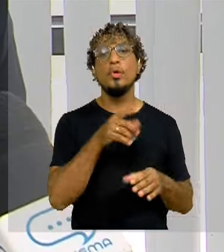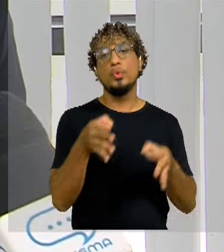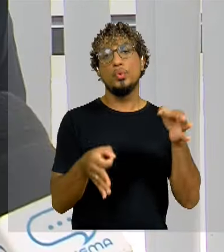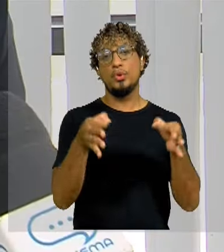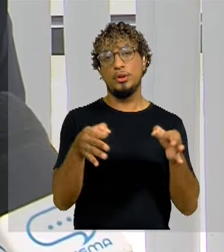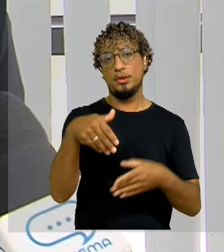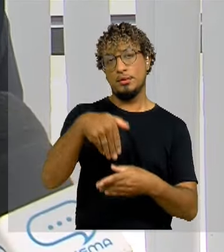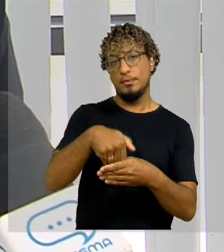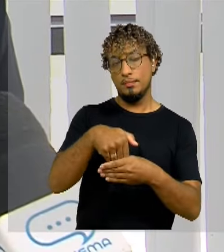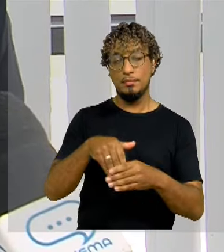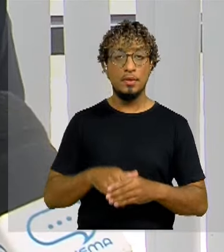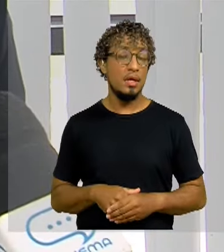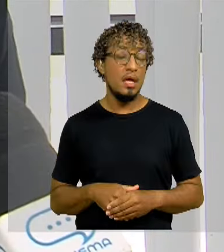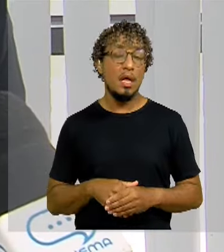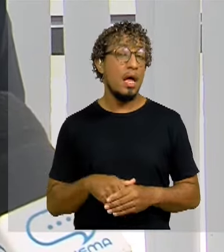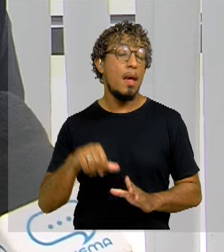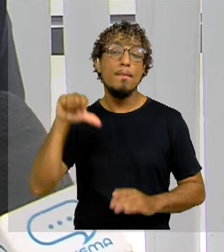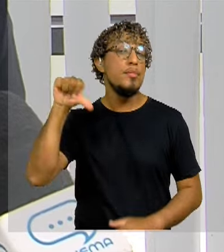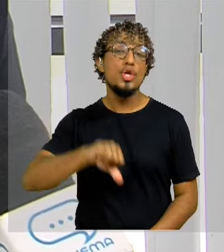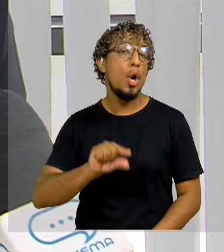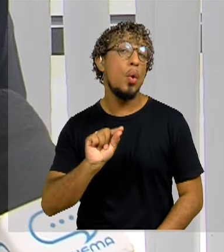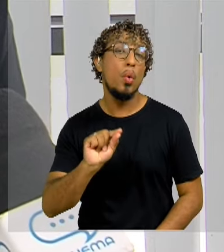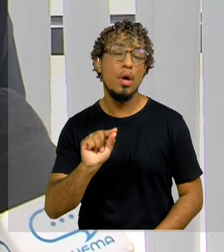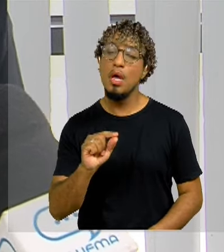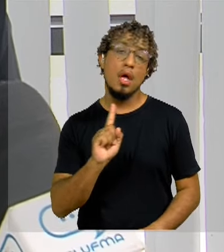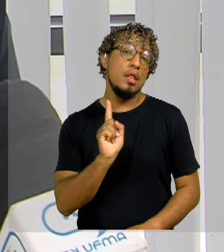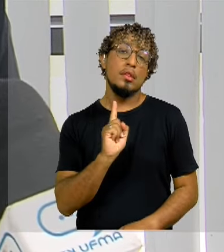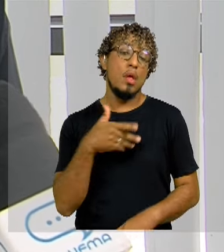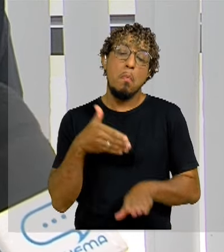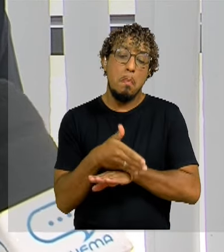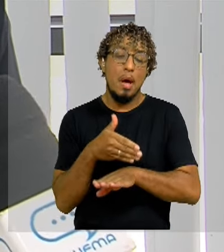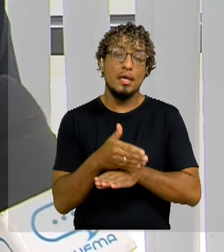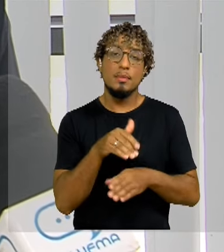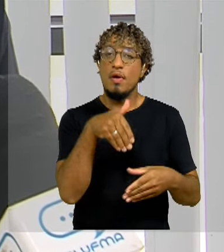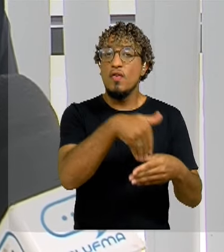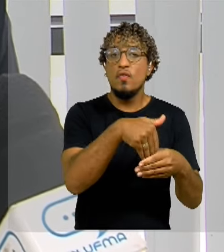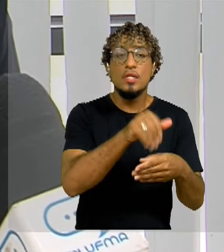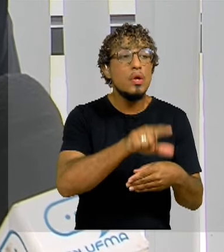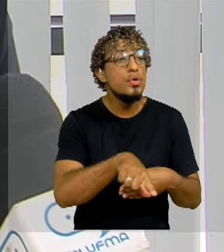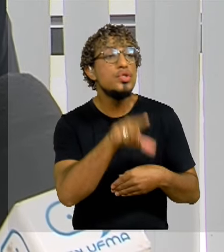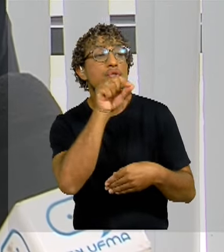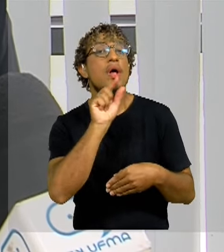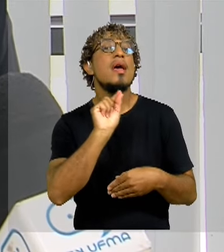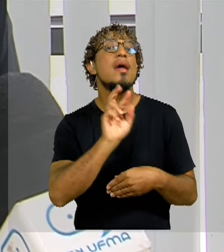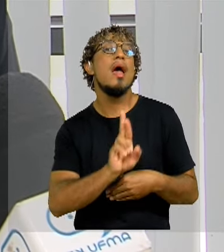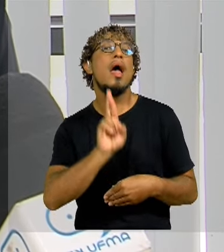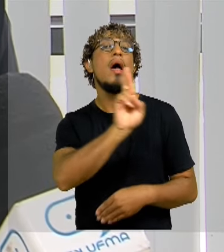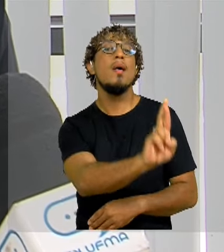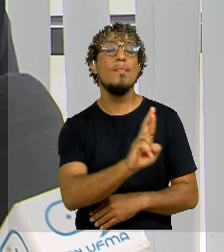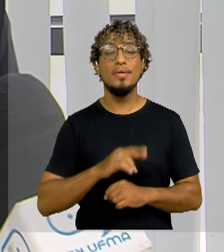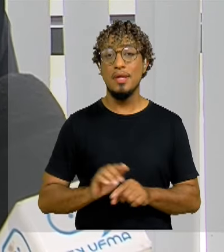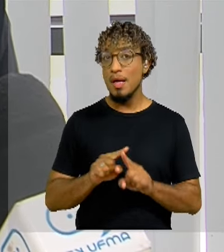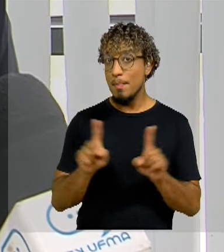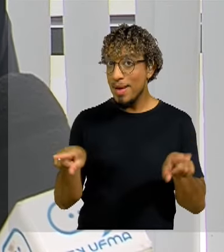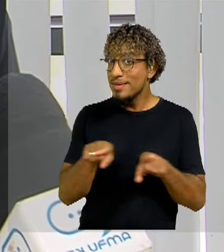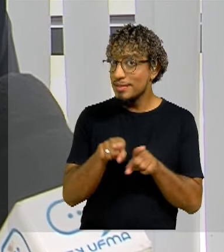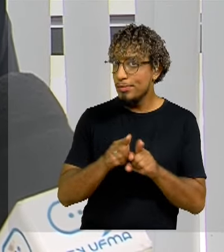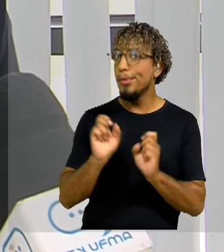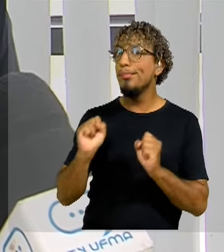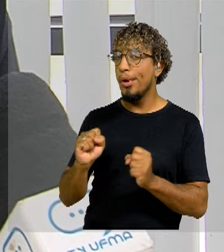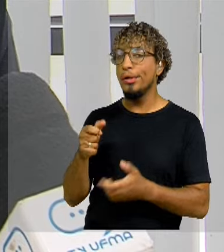eleitoral pior consequência é que ele não vai participar da Escolha dos seus governantes né mas também ele vai ficar sem equitação eleitoral ele vai ficar